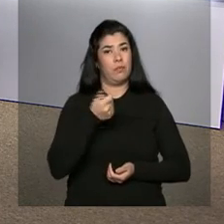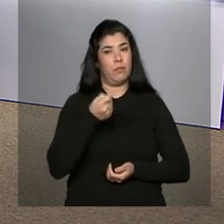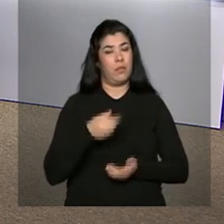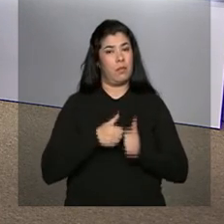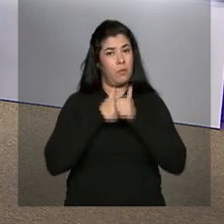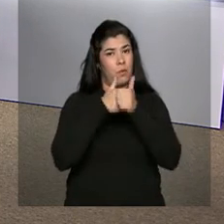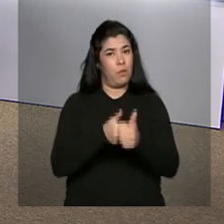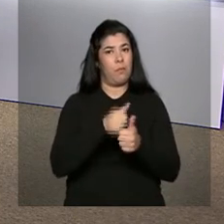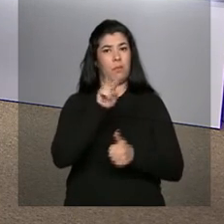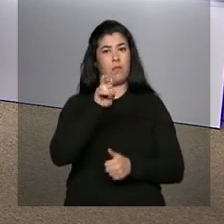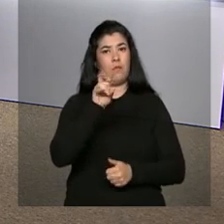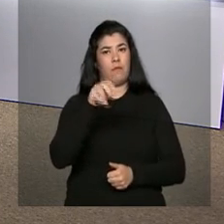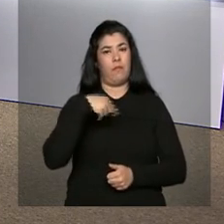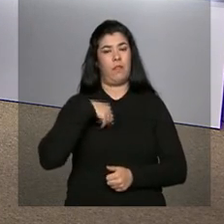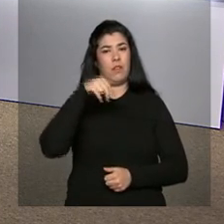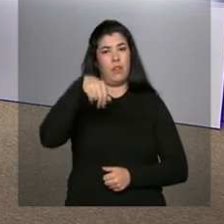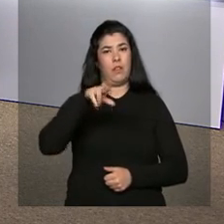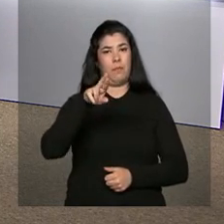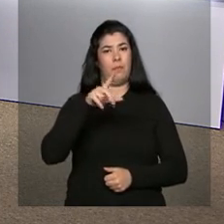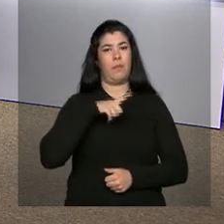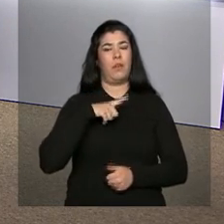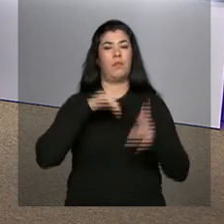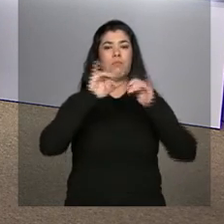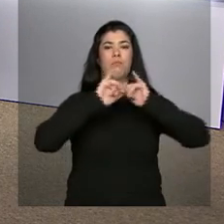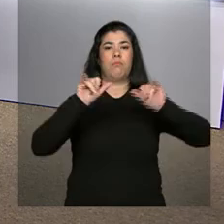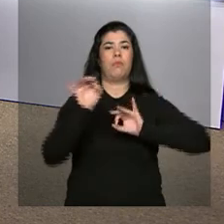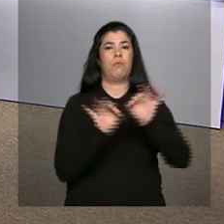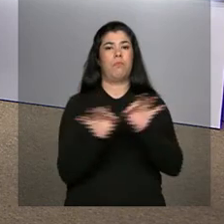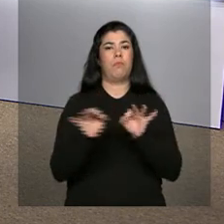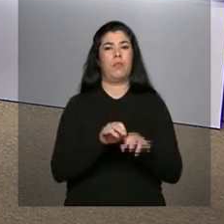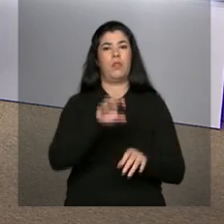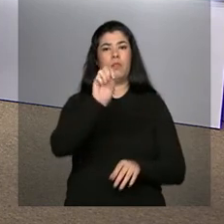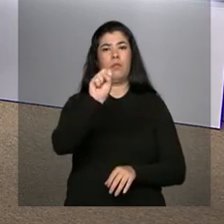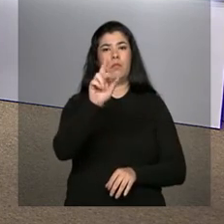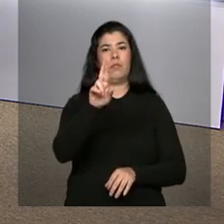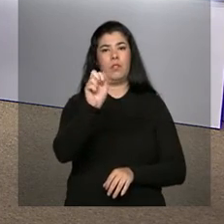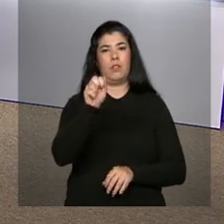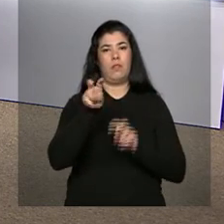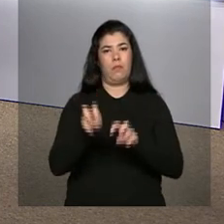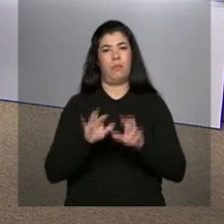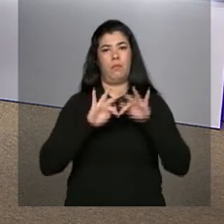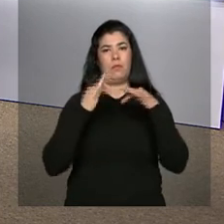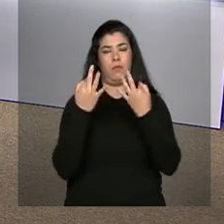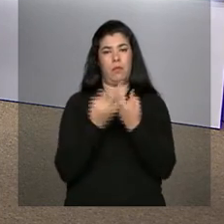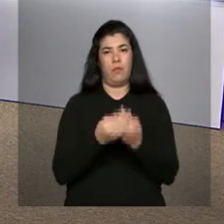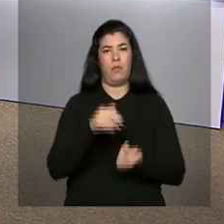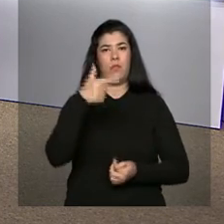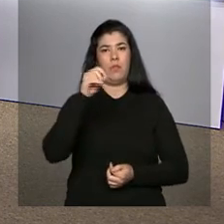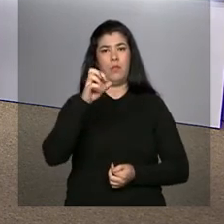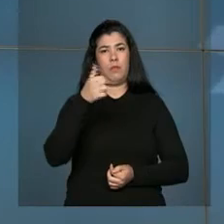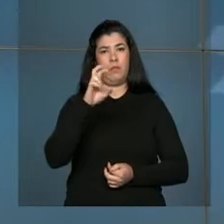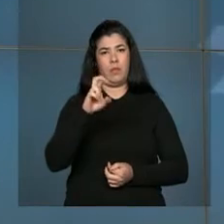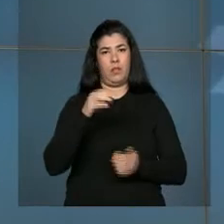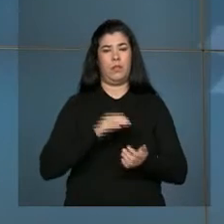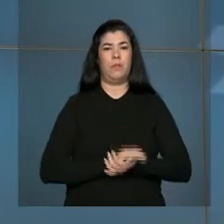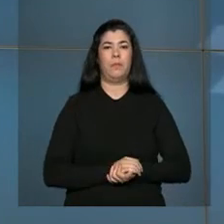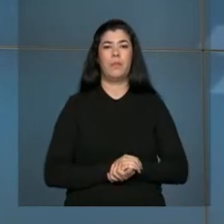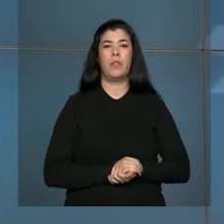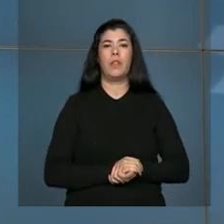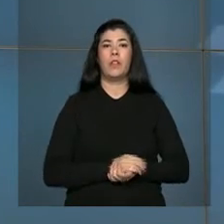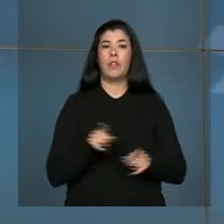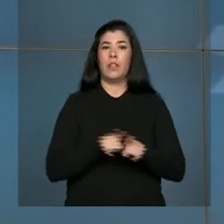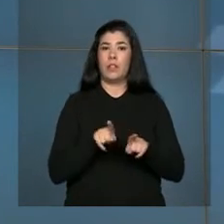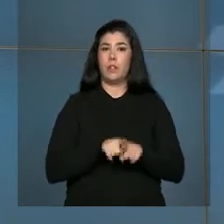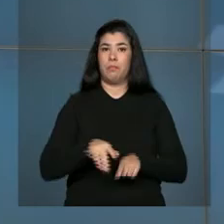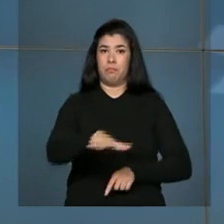gente acompanha ao vivo aqui na NBR o lançamento do Plano Safra da Agricultura Familiar 2015-2016. E no campo,